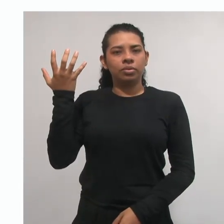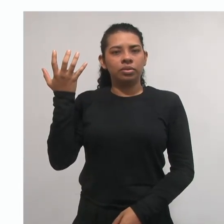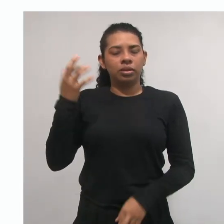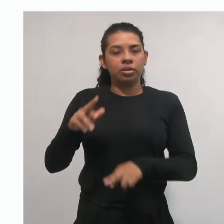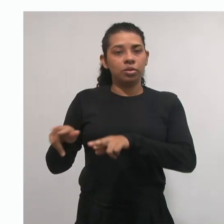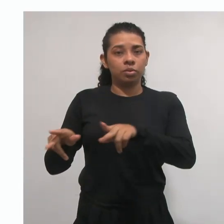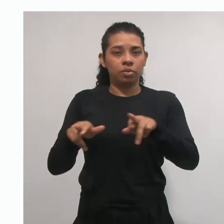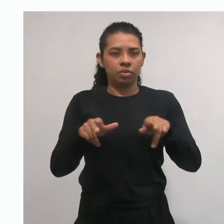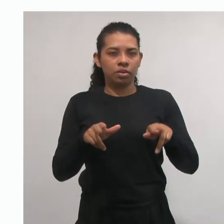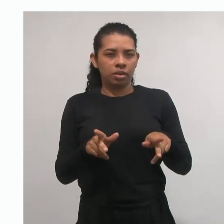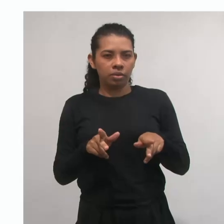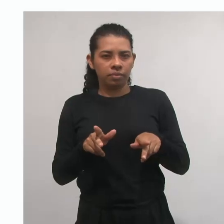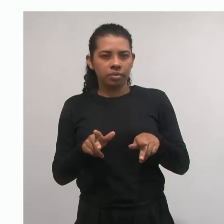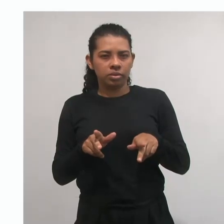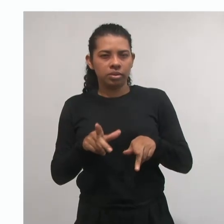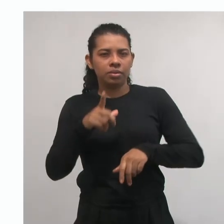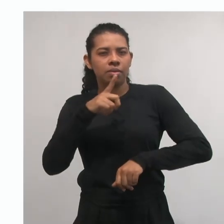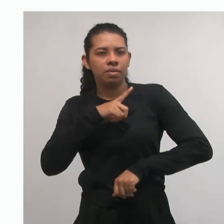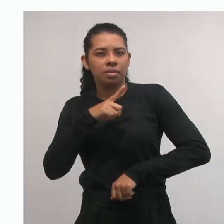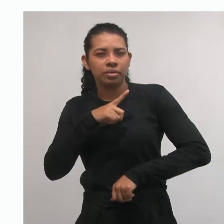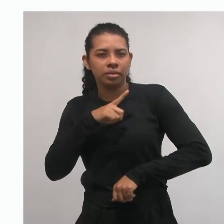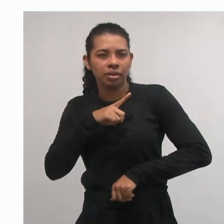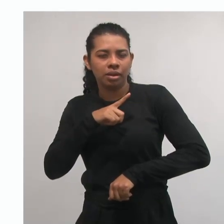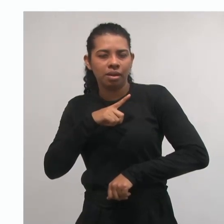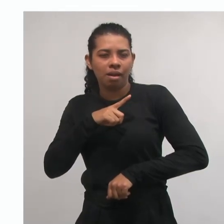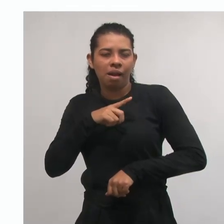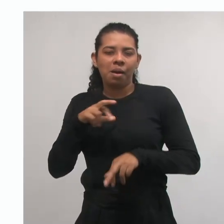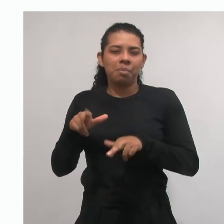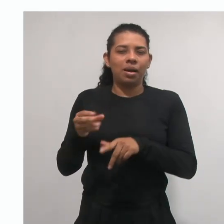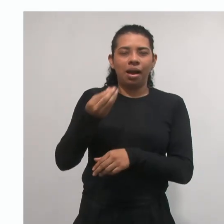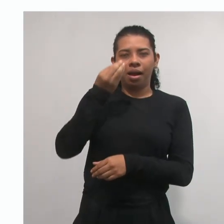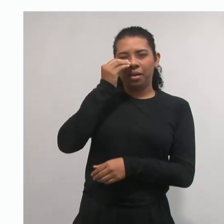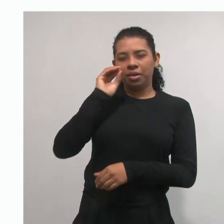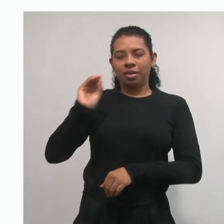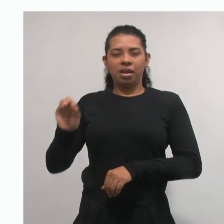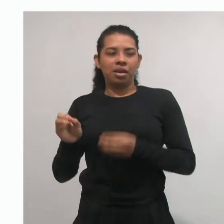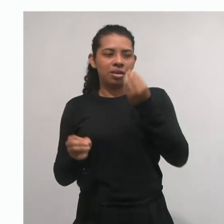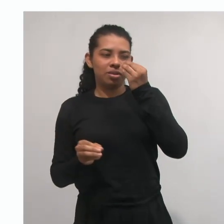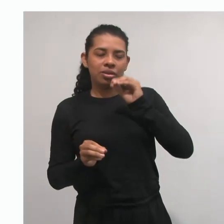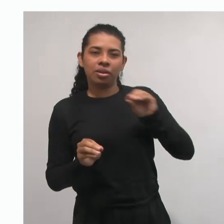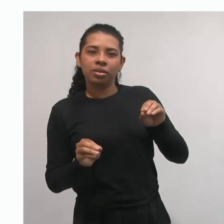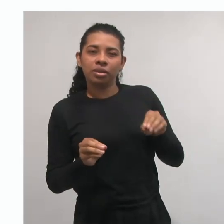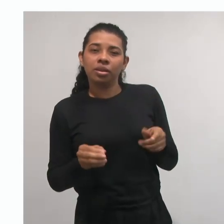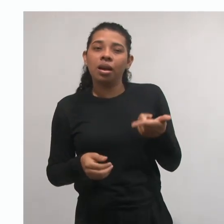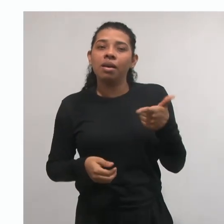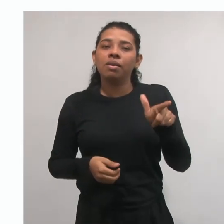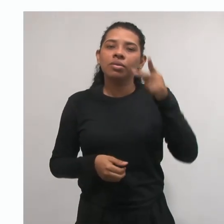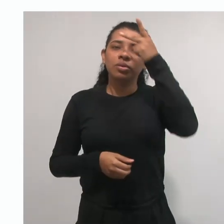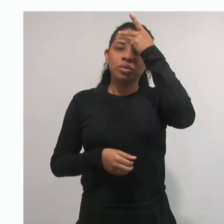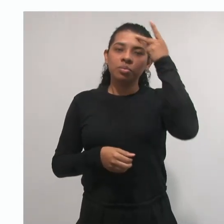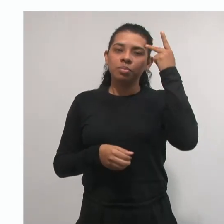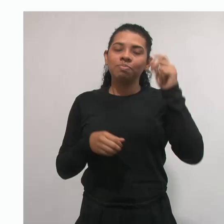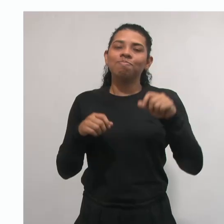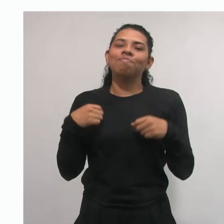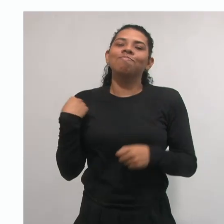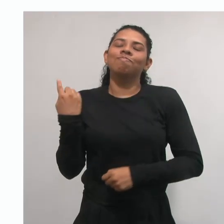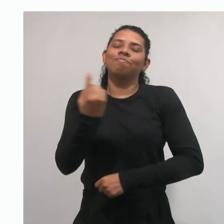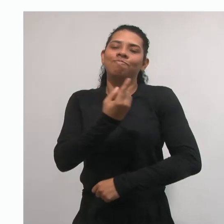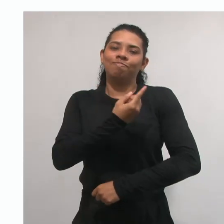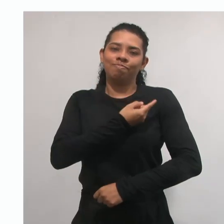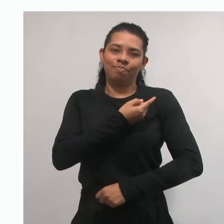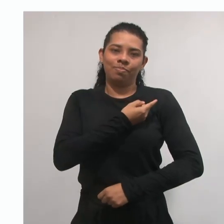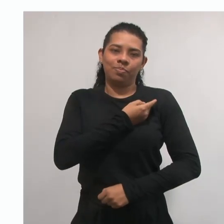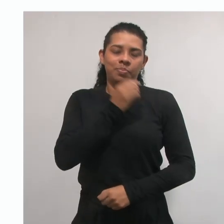usar as diferenças para justificar disparidades ou desigualdades, a gente